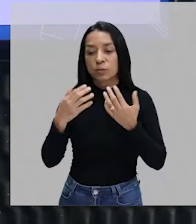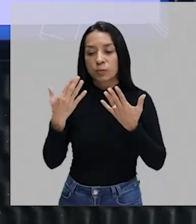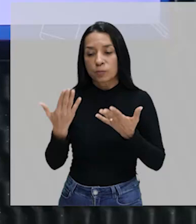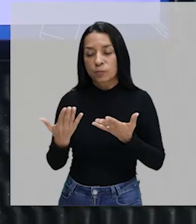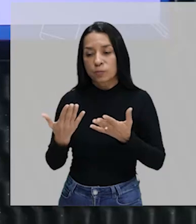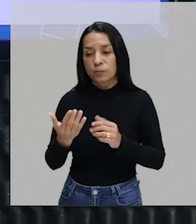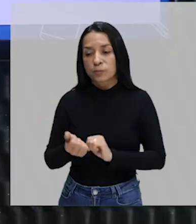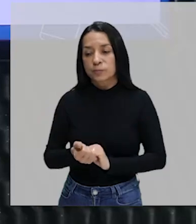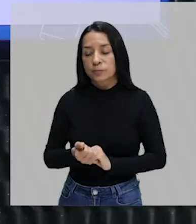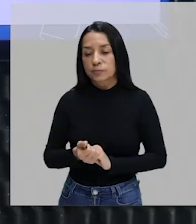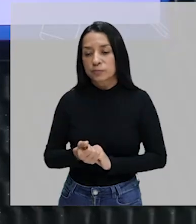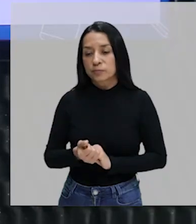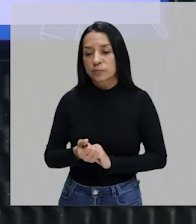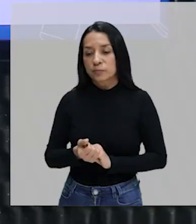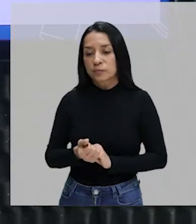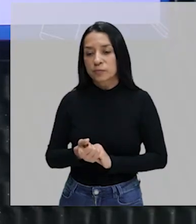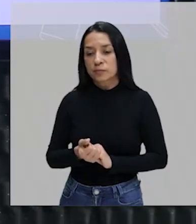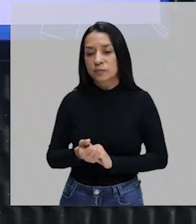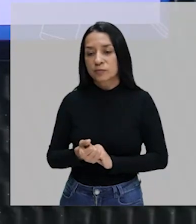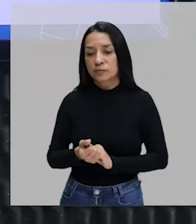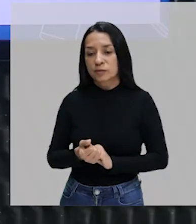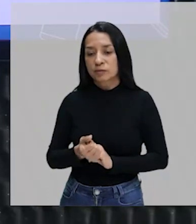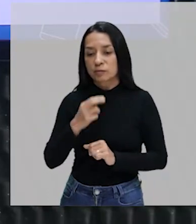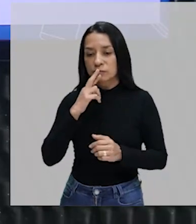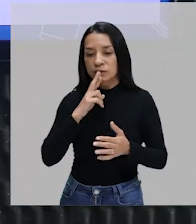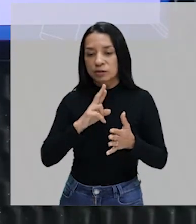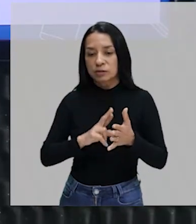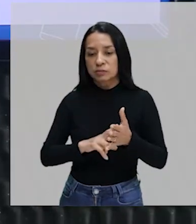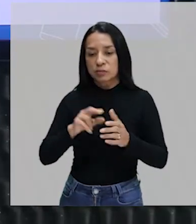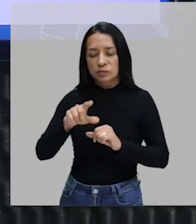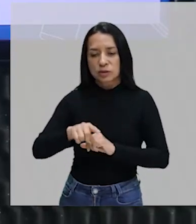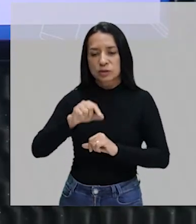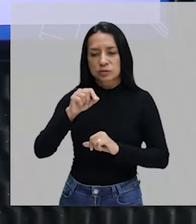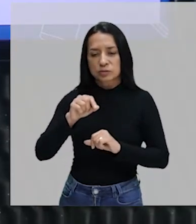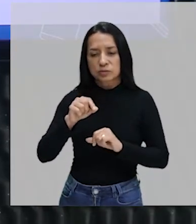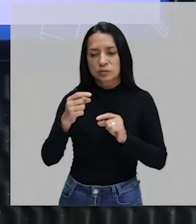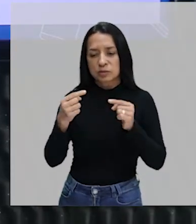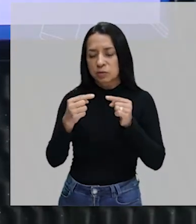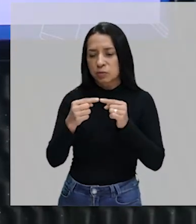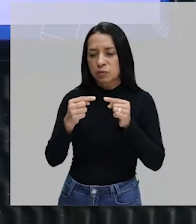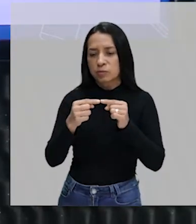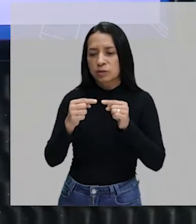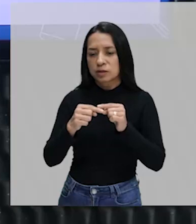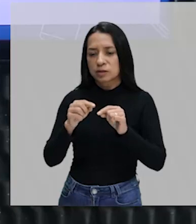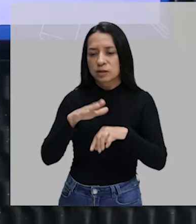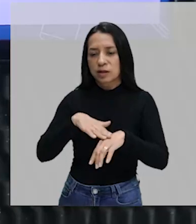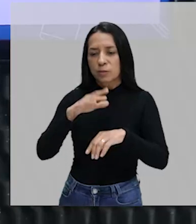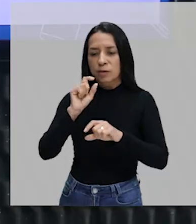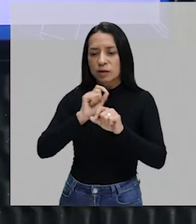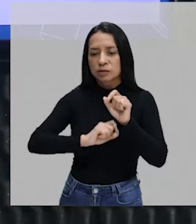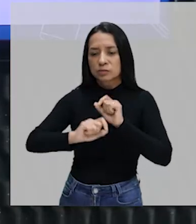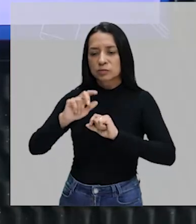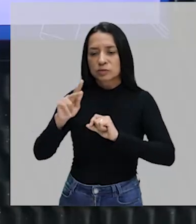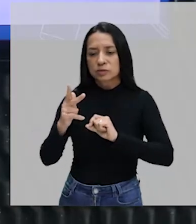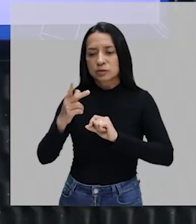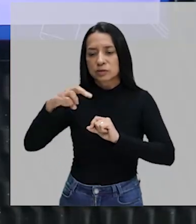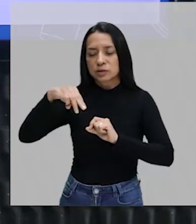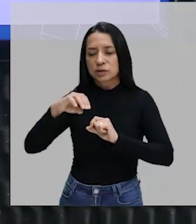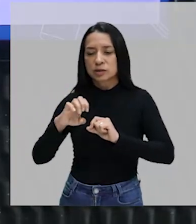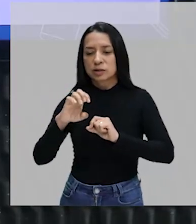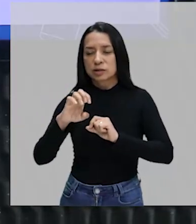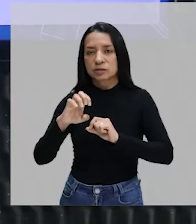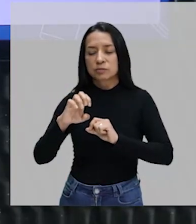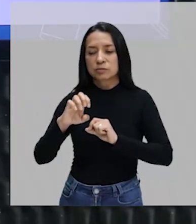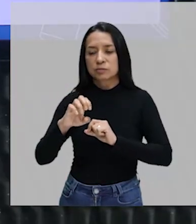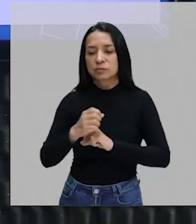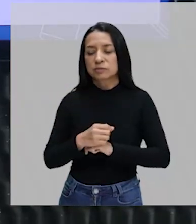seria a proposição nas alternativas aqui que chegaria mais perto daquilo que Hume considera, daquilo que o nosso autor,